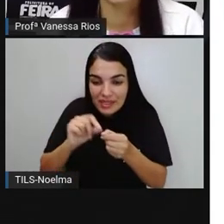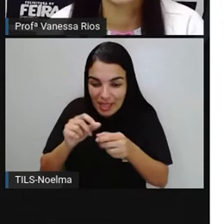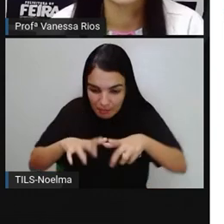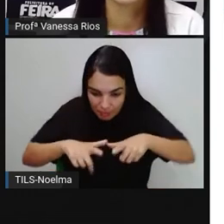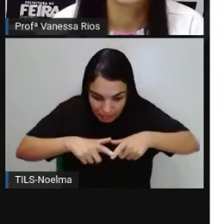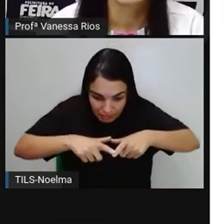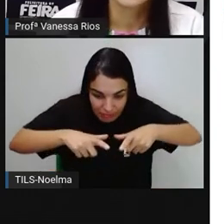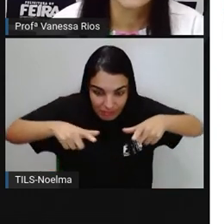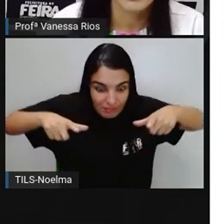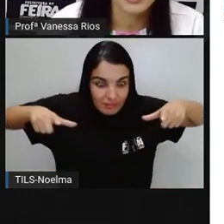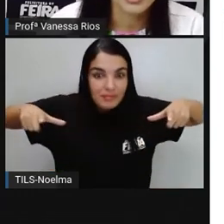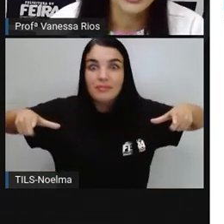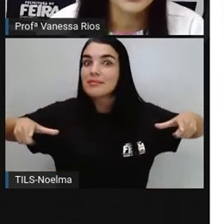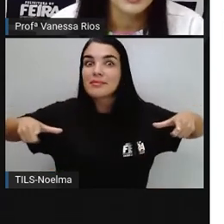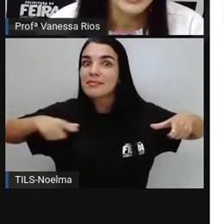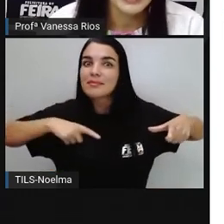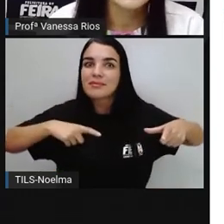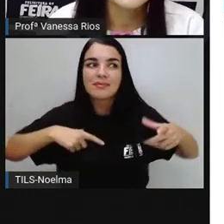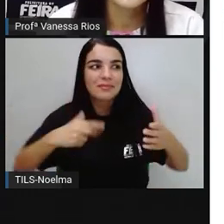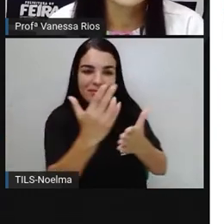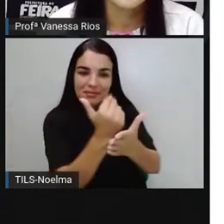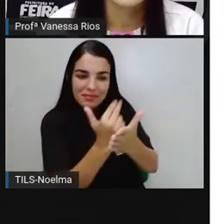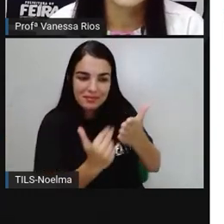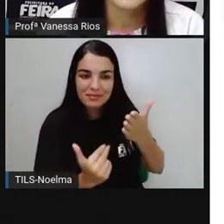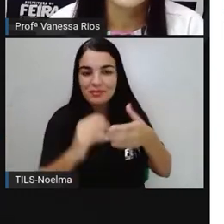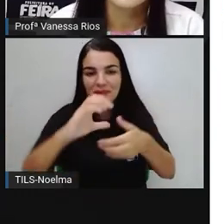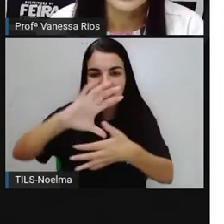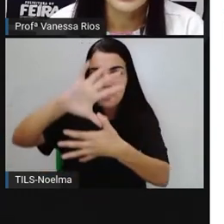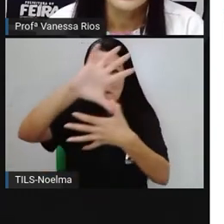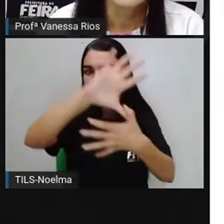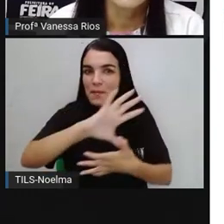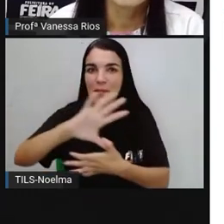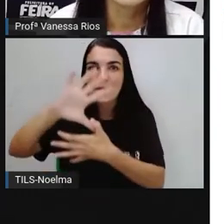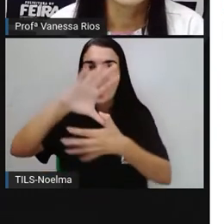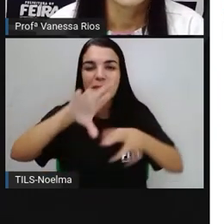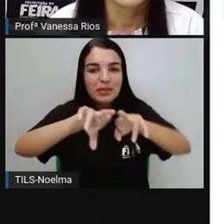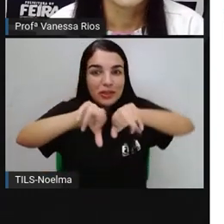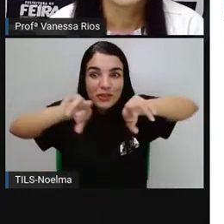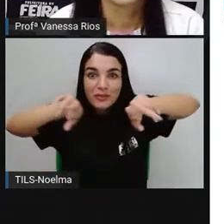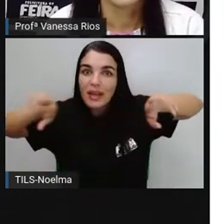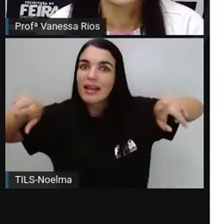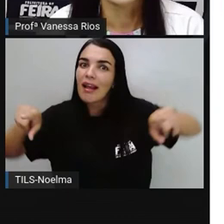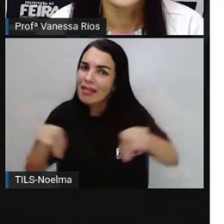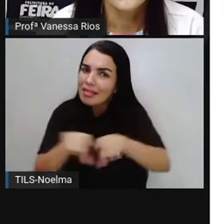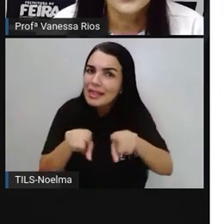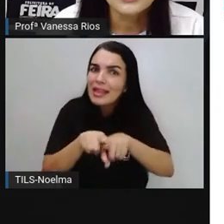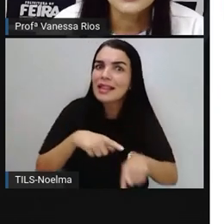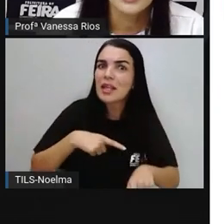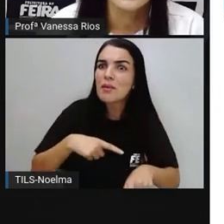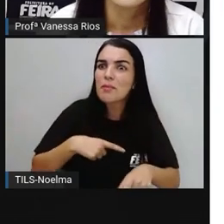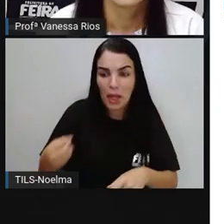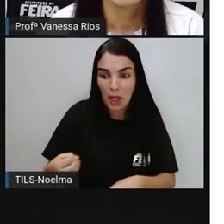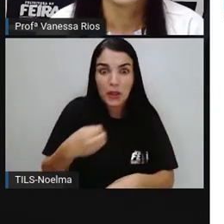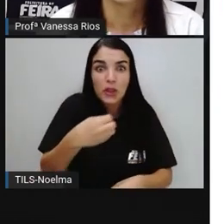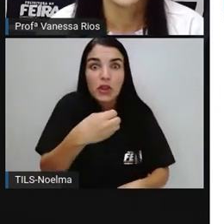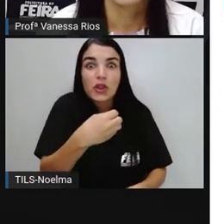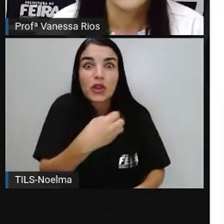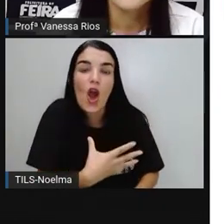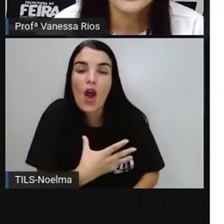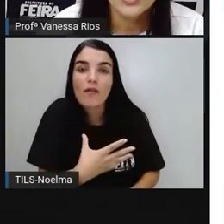de maneiras diferentes. Além de trazer aí, né, novas dimensões, né,